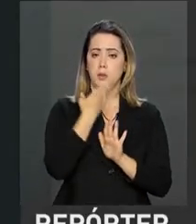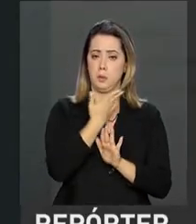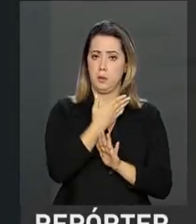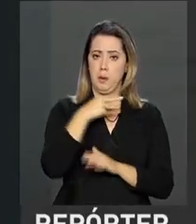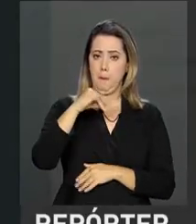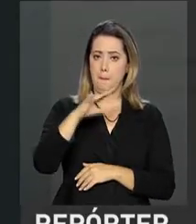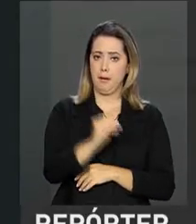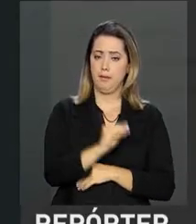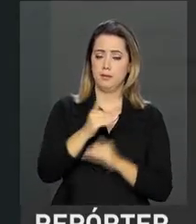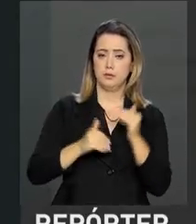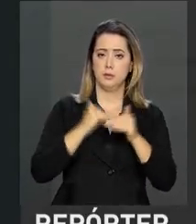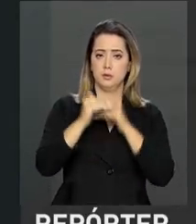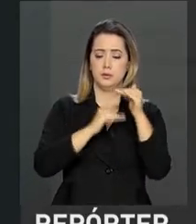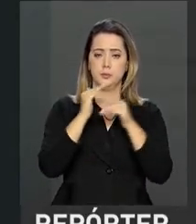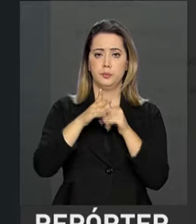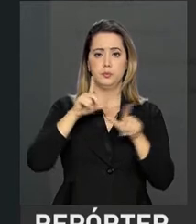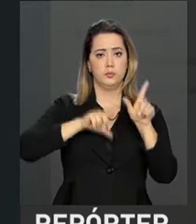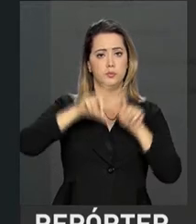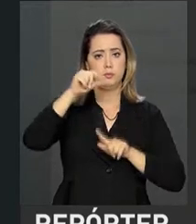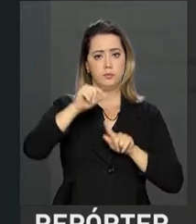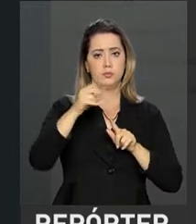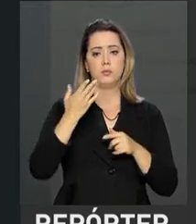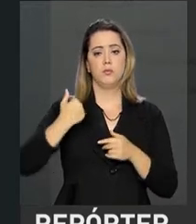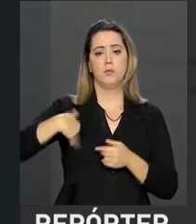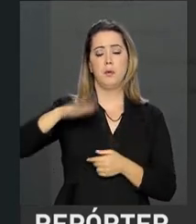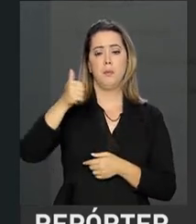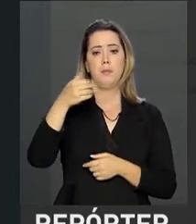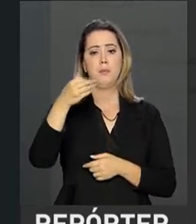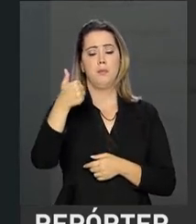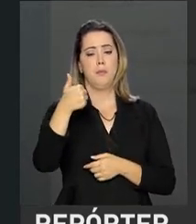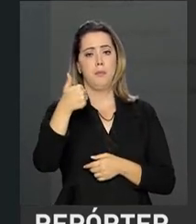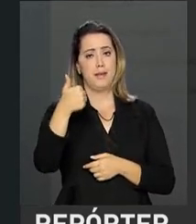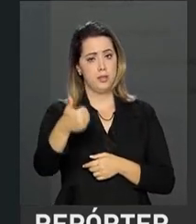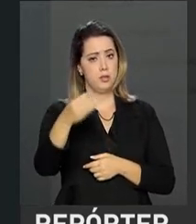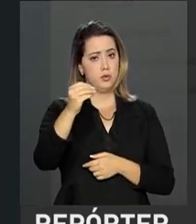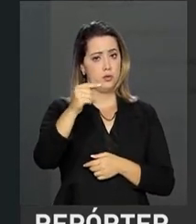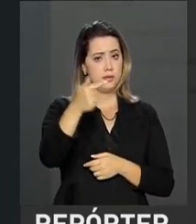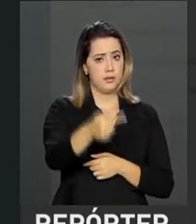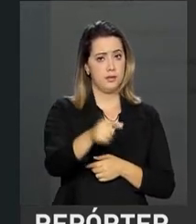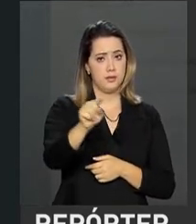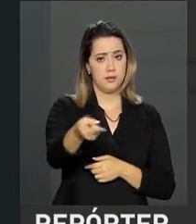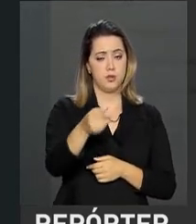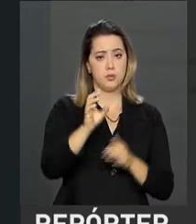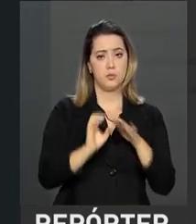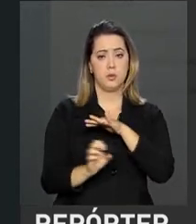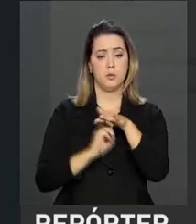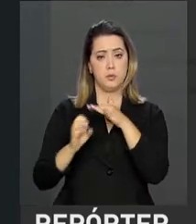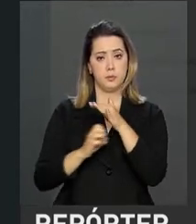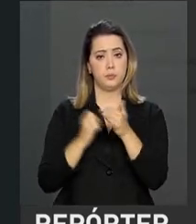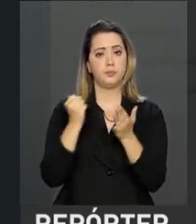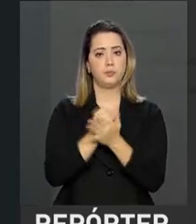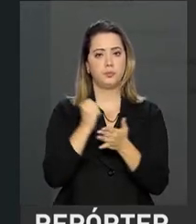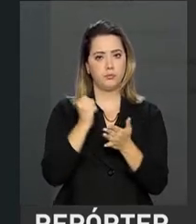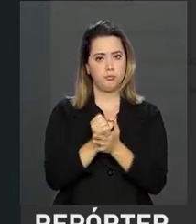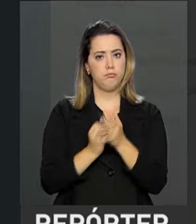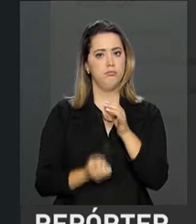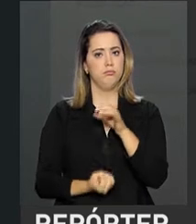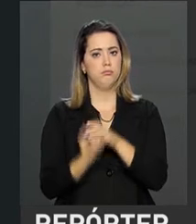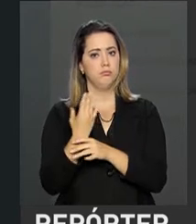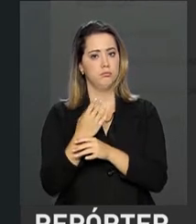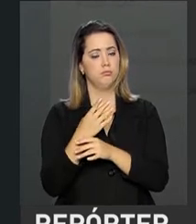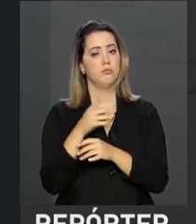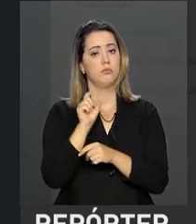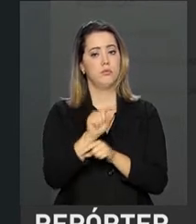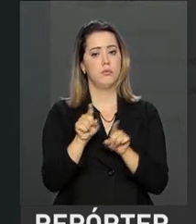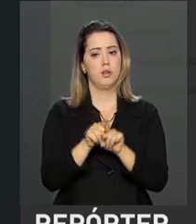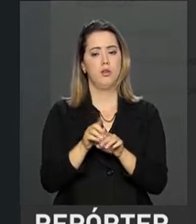maio houve crescimento recorde foram 107 mil micro empresas formalizadas contra 90 mil do mesmo